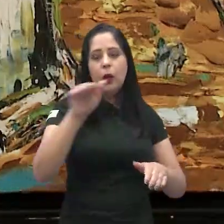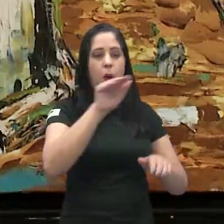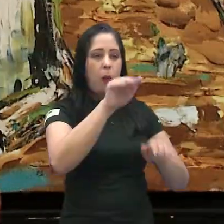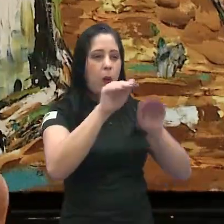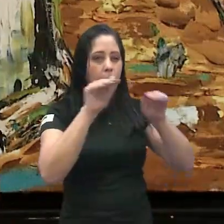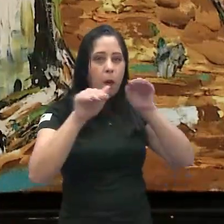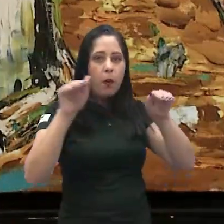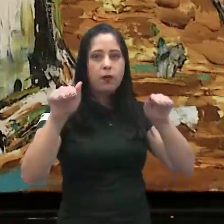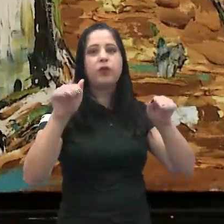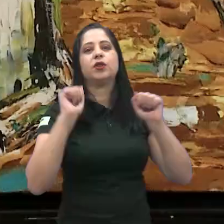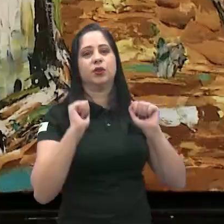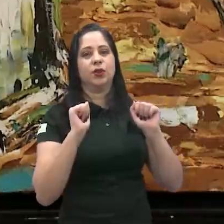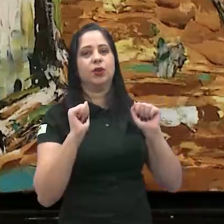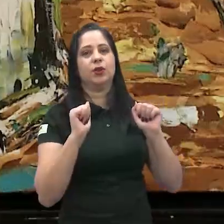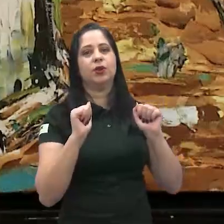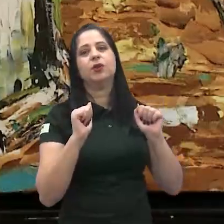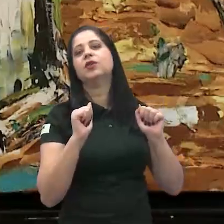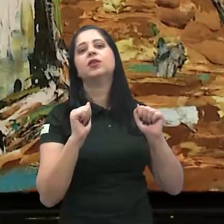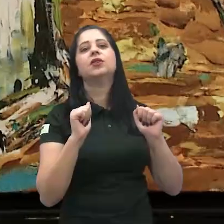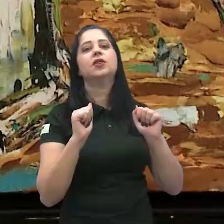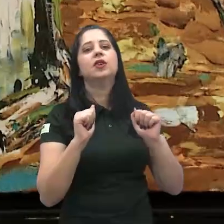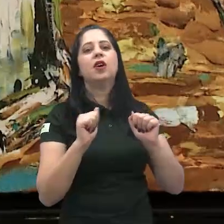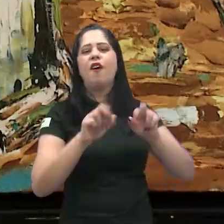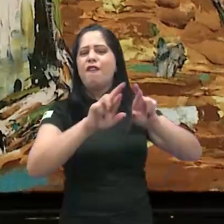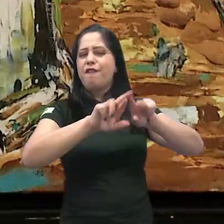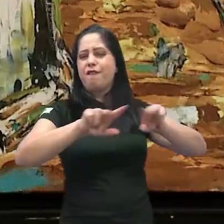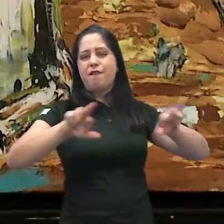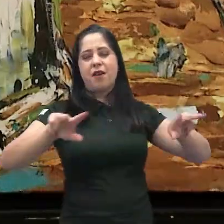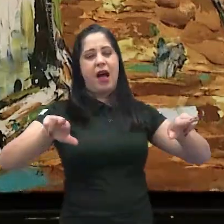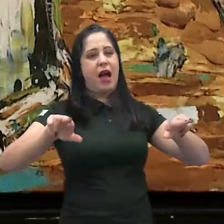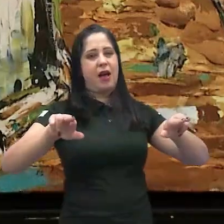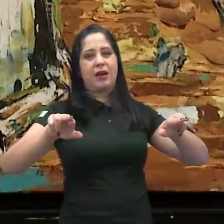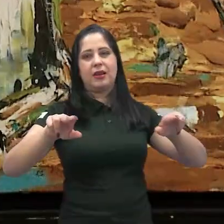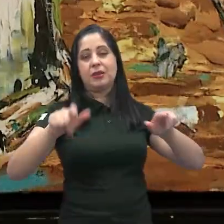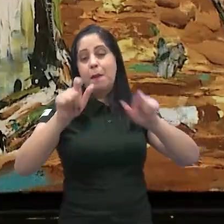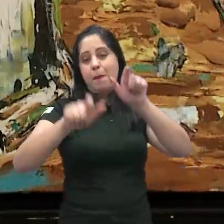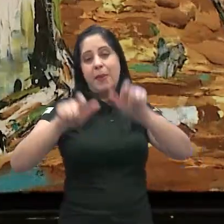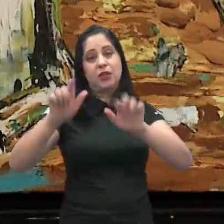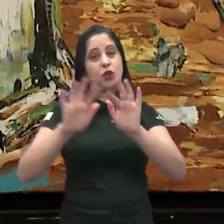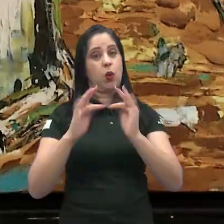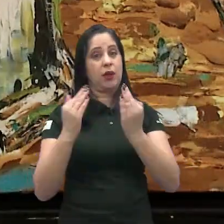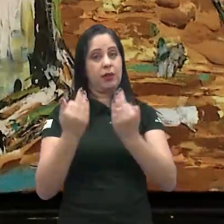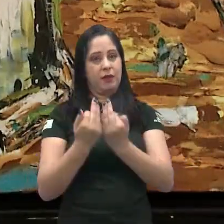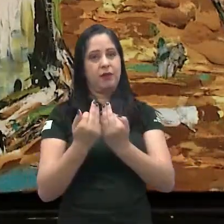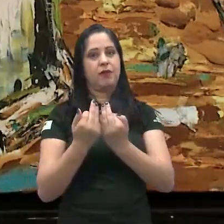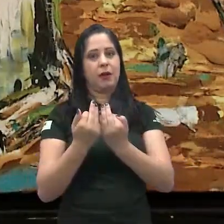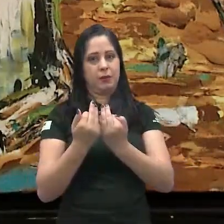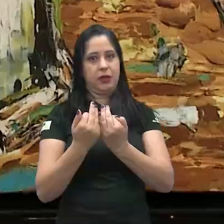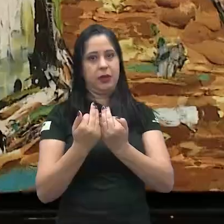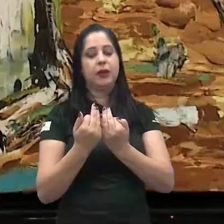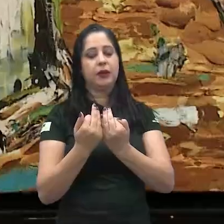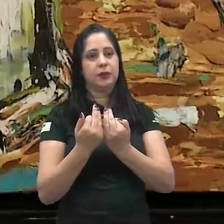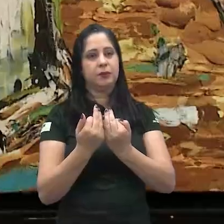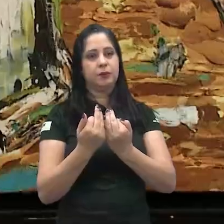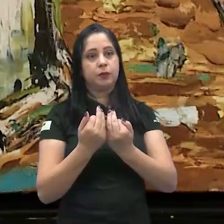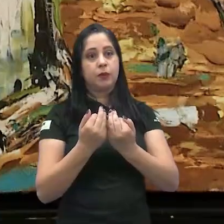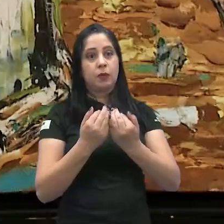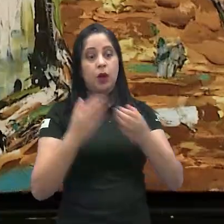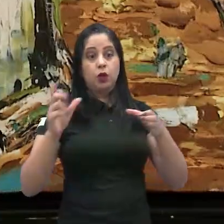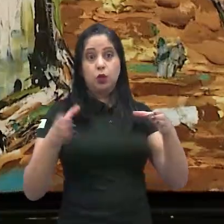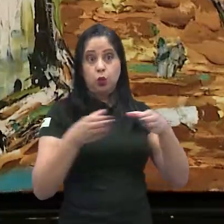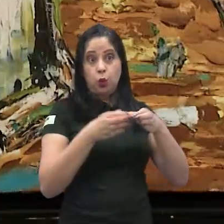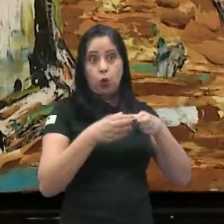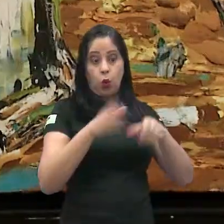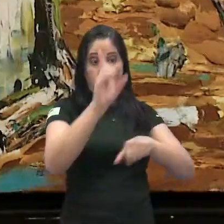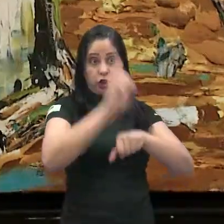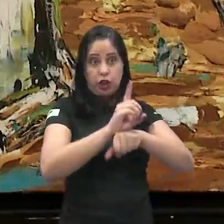na verdade intimou vários parentes a participarem da diretoria. Eu fui um deles e aí